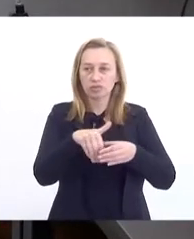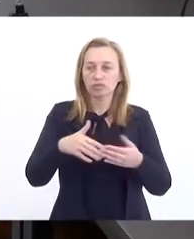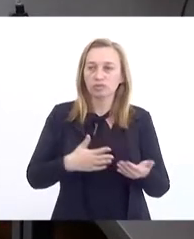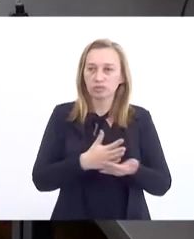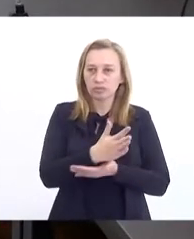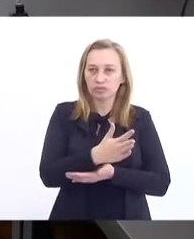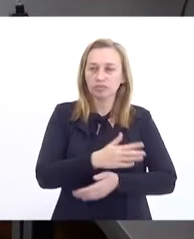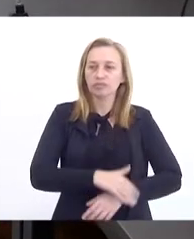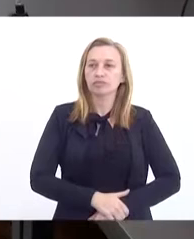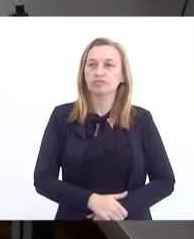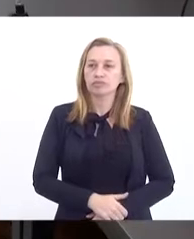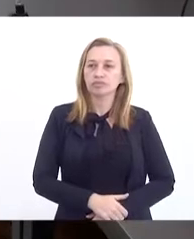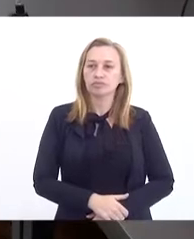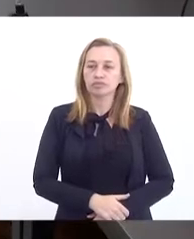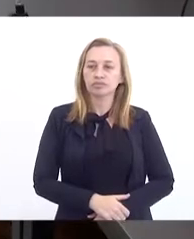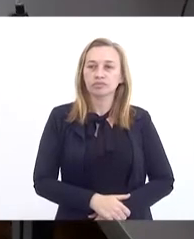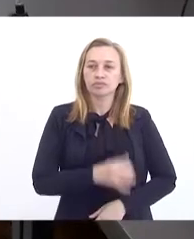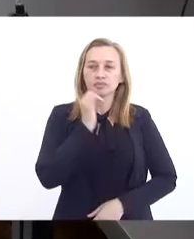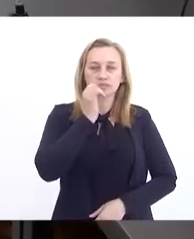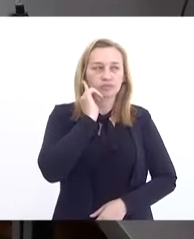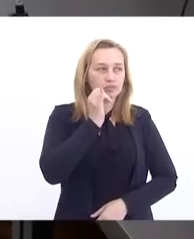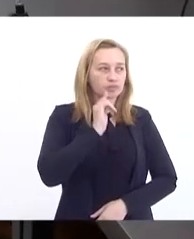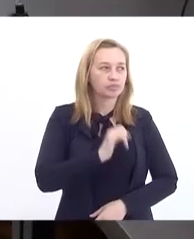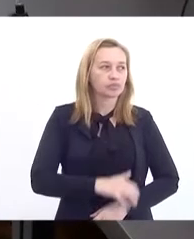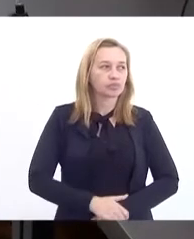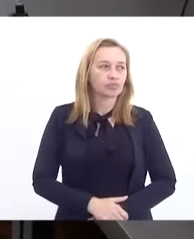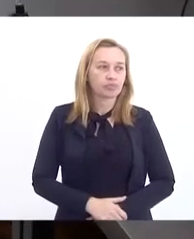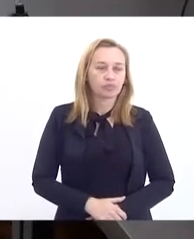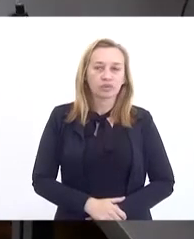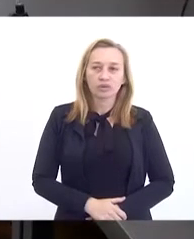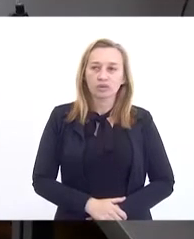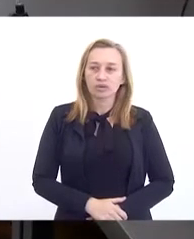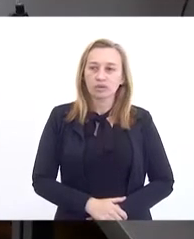aprovado. Eu sou relator do vencido.